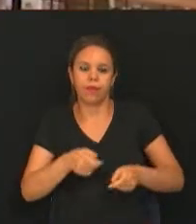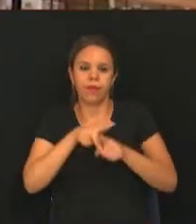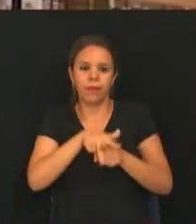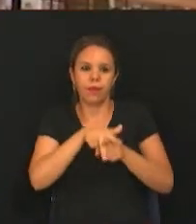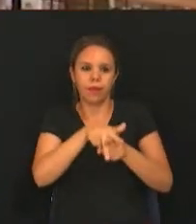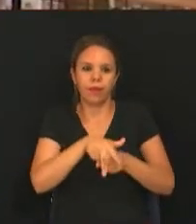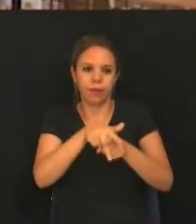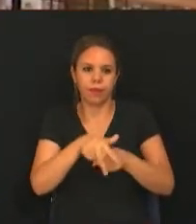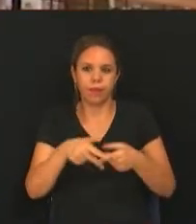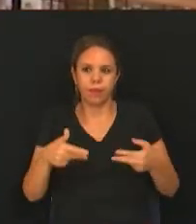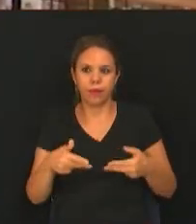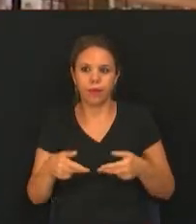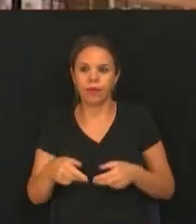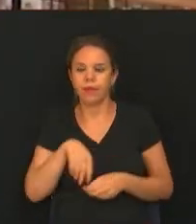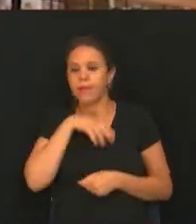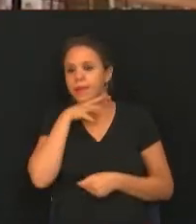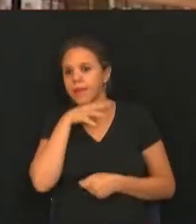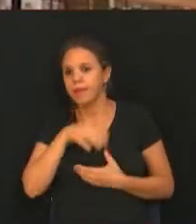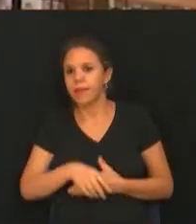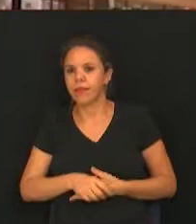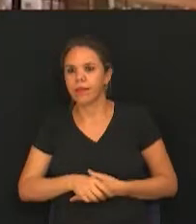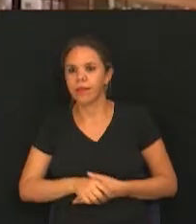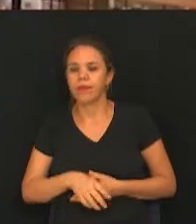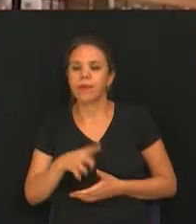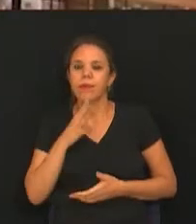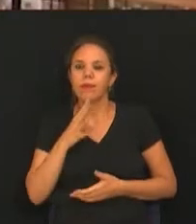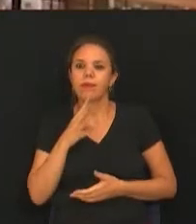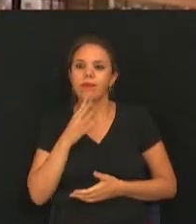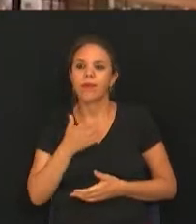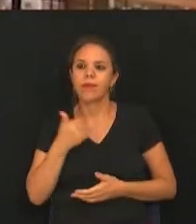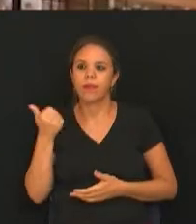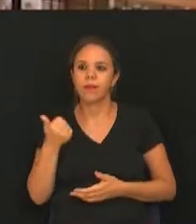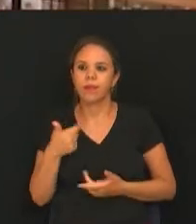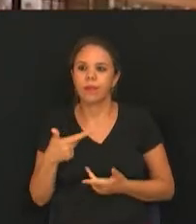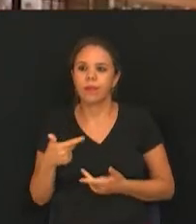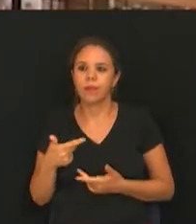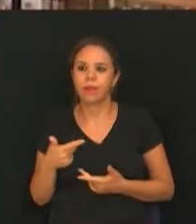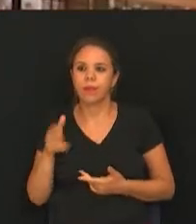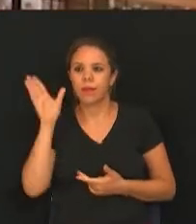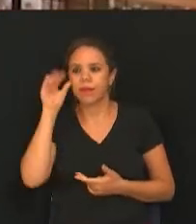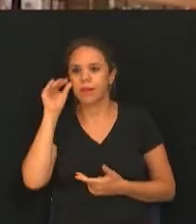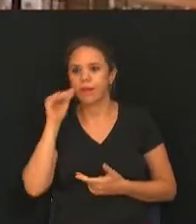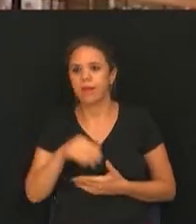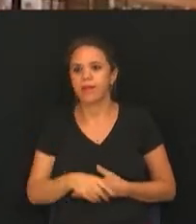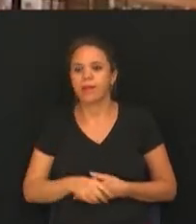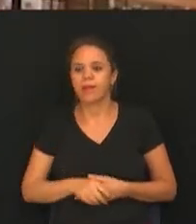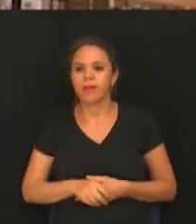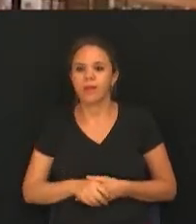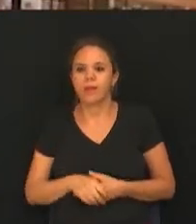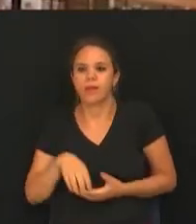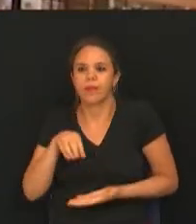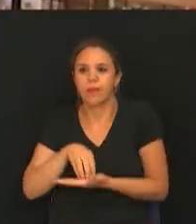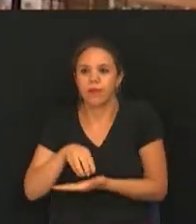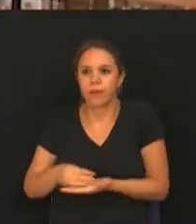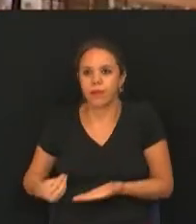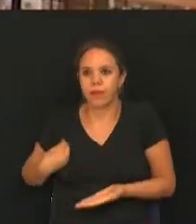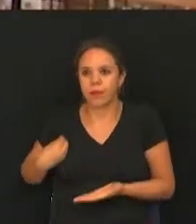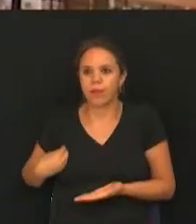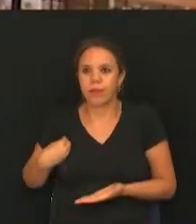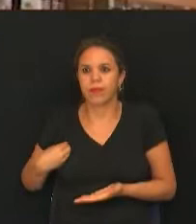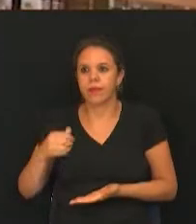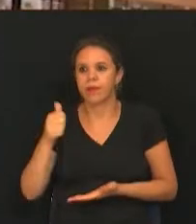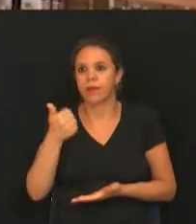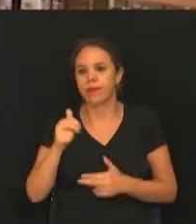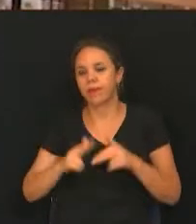tração animal. A gente já vai conhecer um pouquinho melhor dessas histórias e outras curiosidades. Essa sede em que nós estamos, ela é de 11 de junho